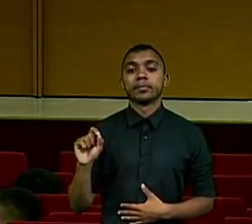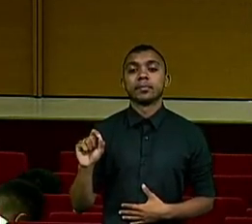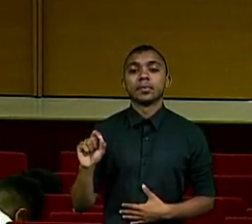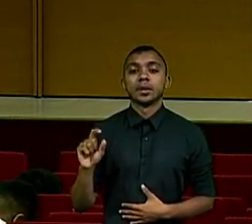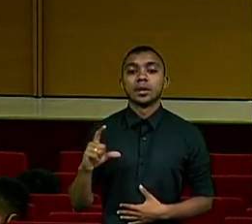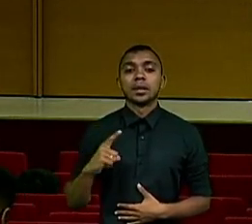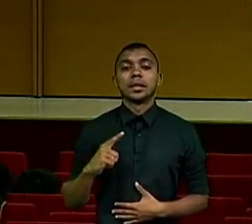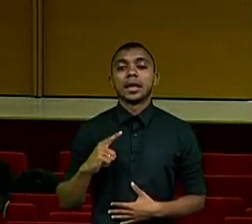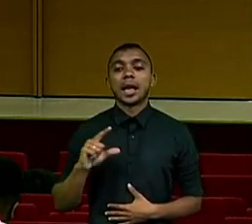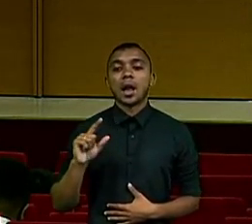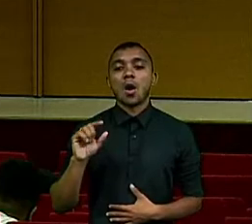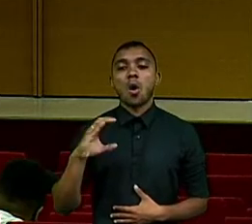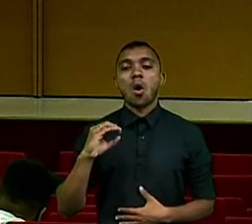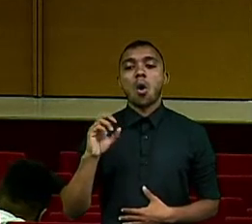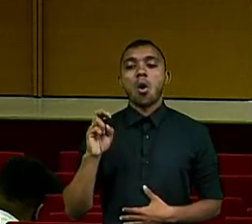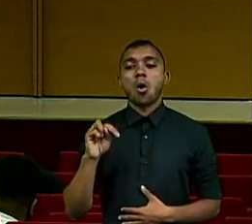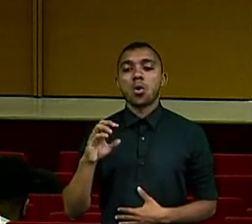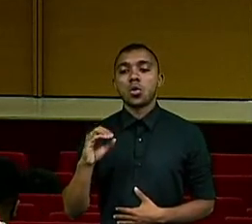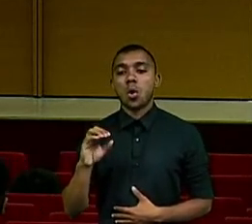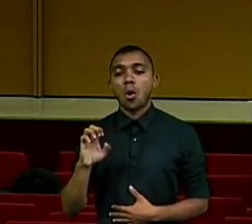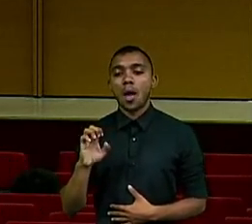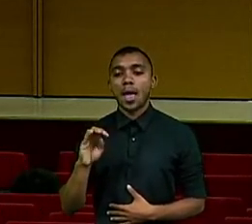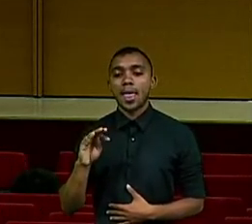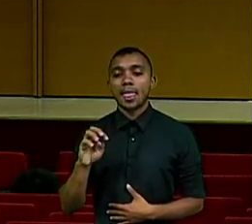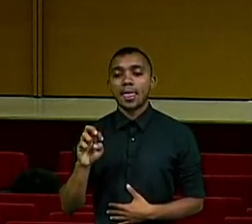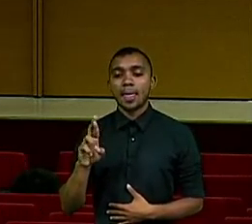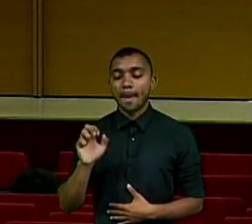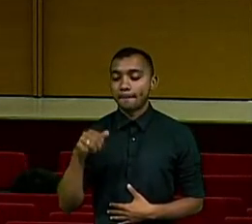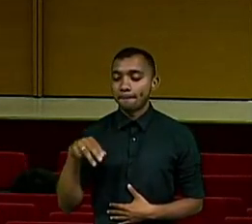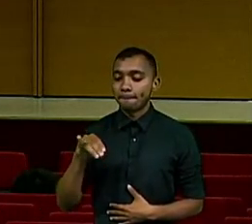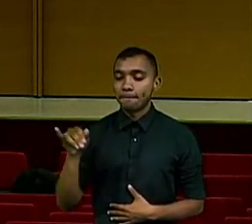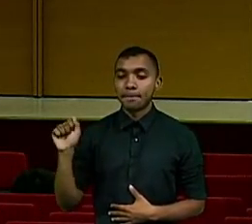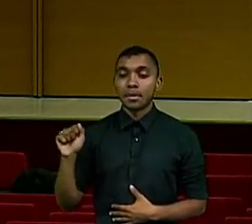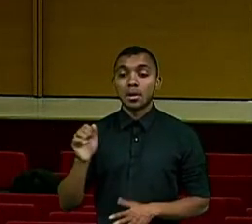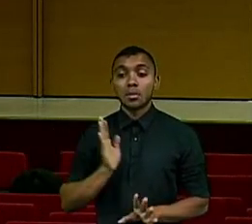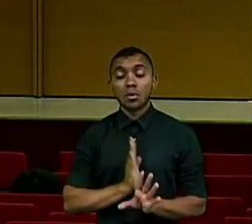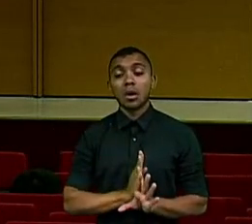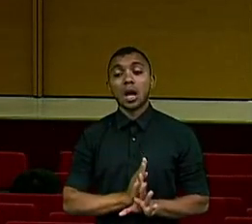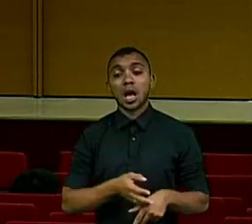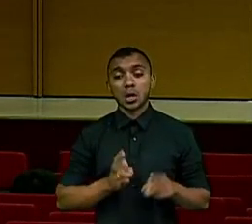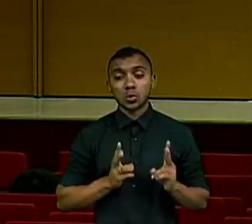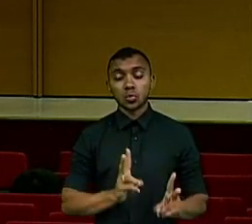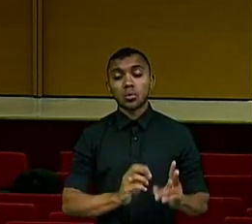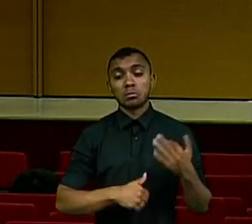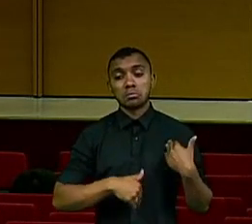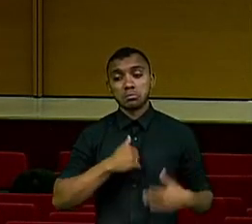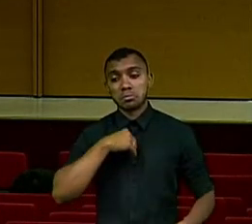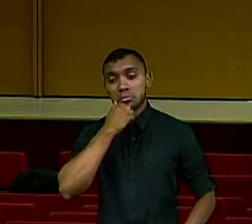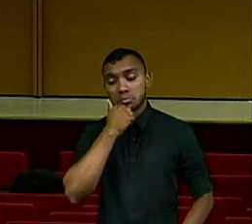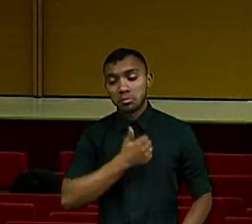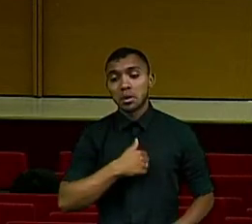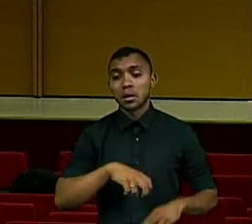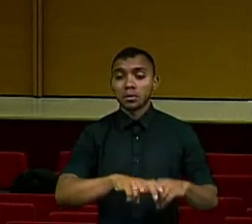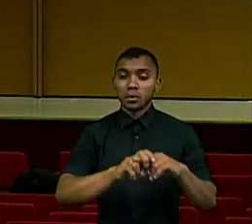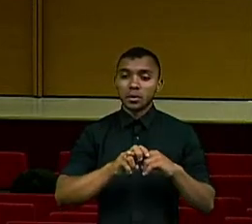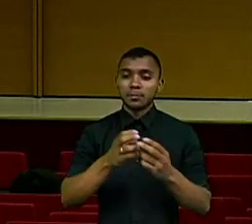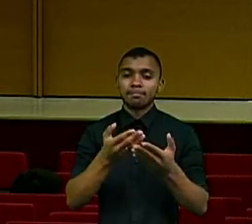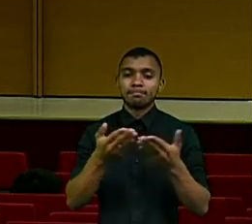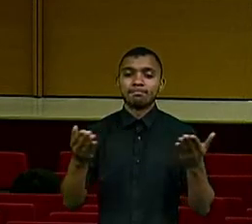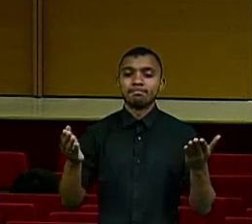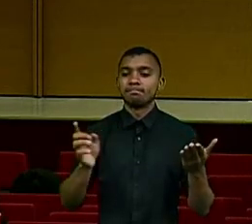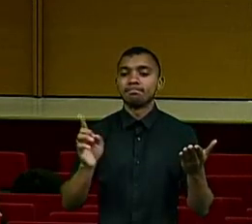homeotermia para que você fique na boa é por isso que vocês que não estão